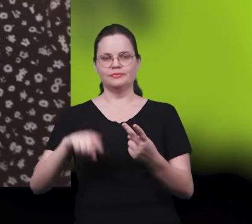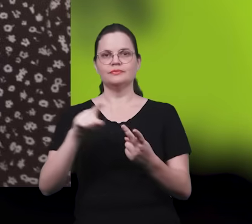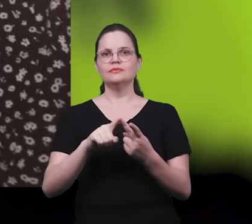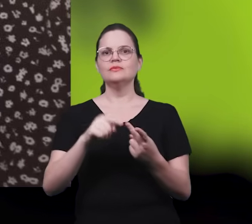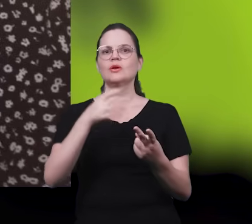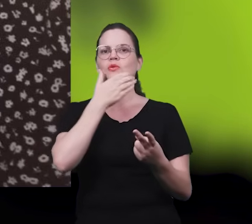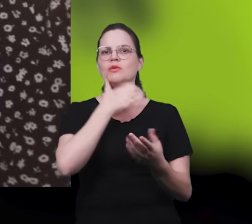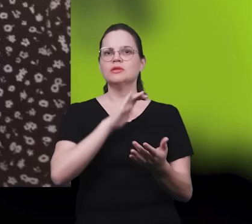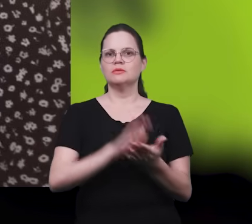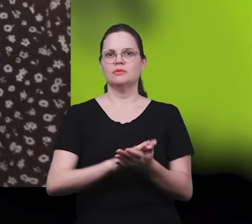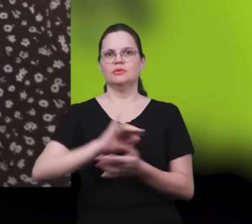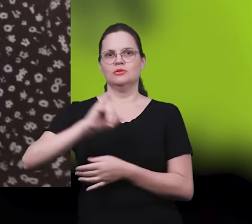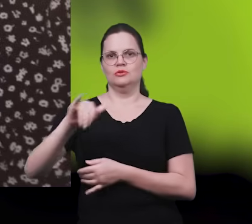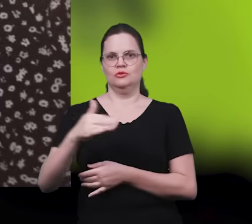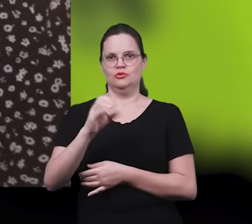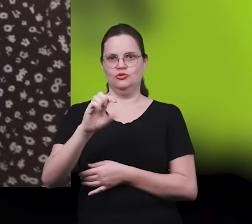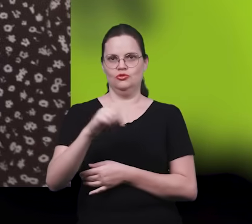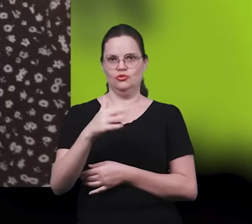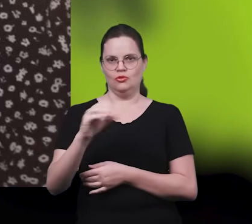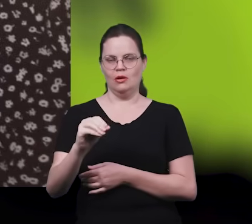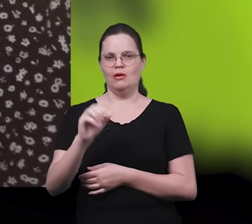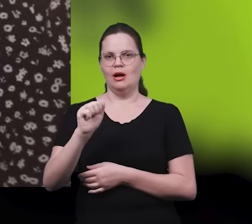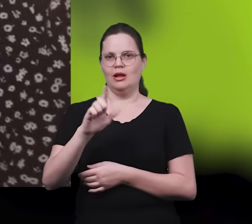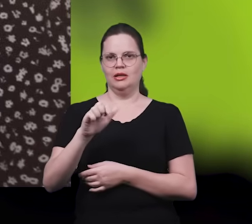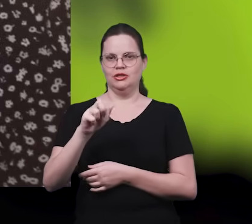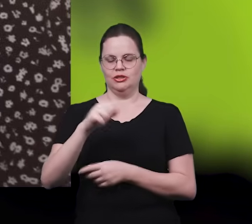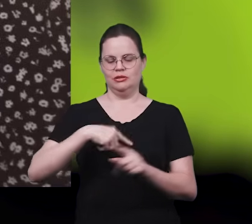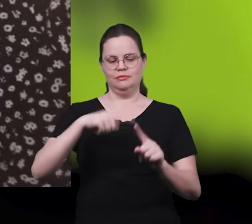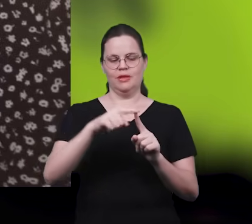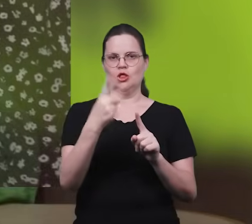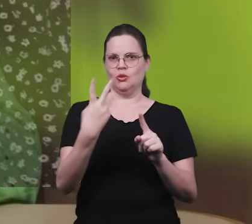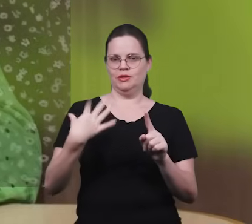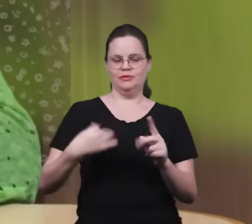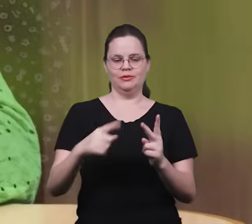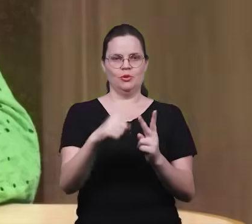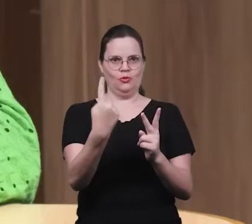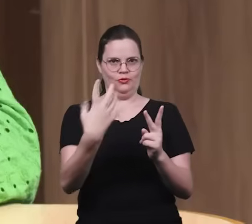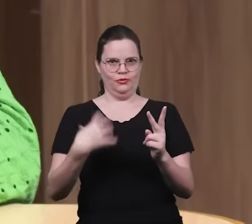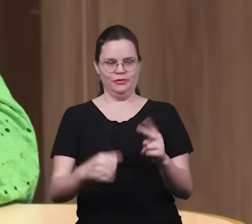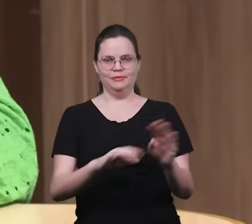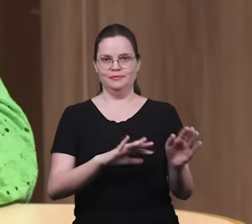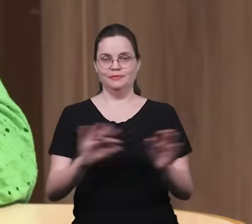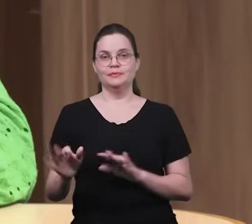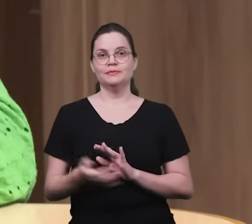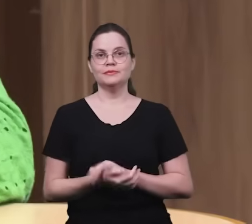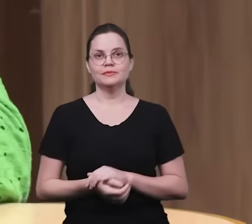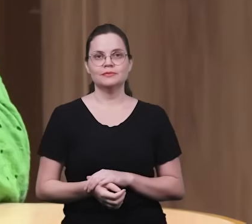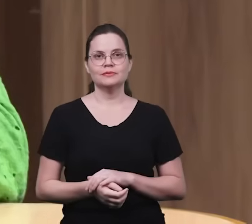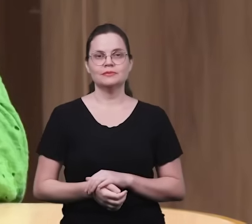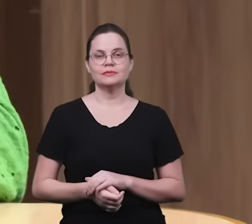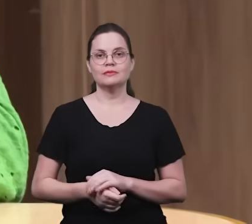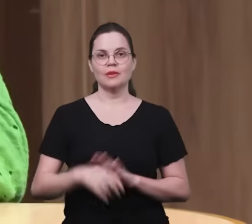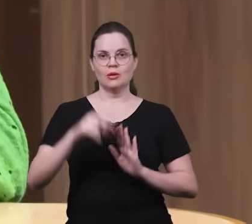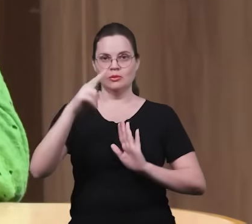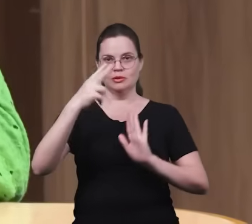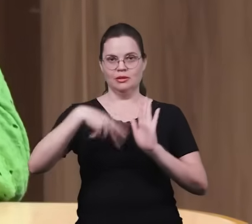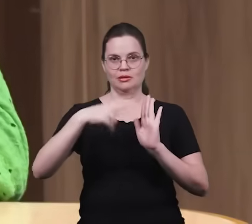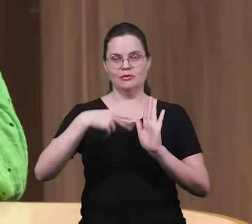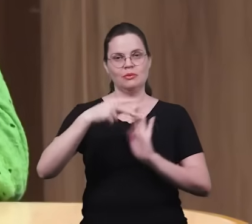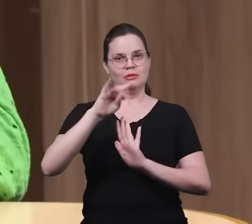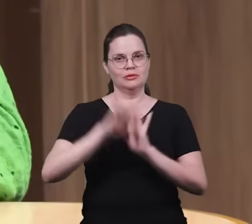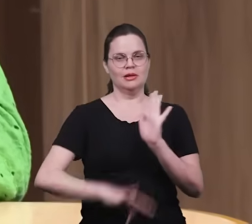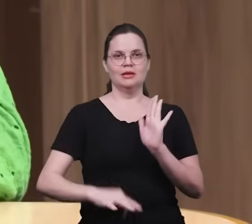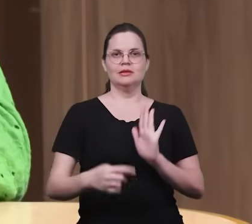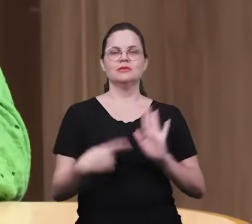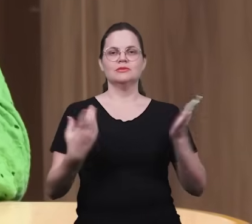Alexandre, mãe do João Miguel, né? Meninas, para essa conversa, o texto que nos acompanha é um texto que